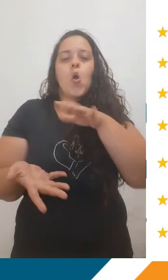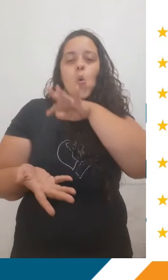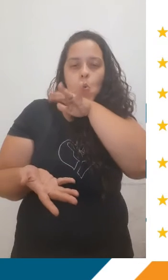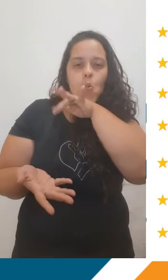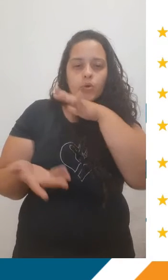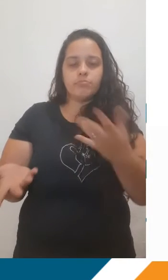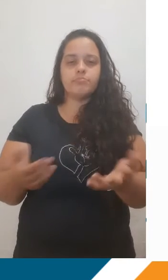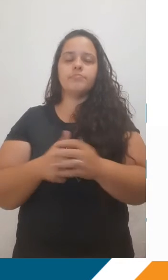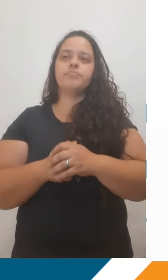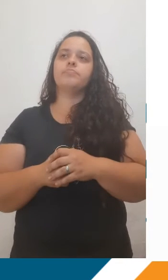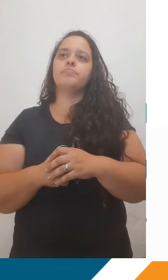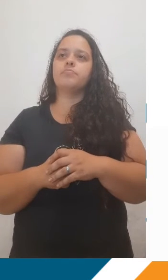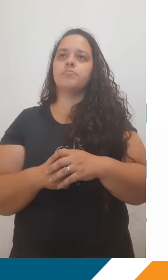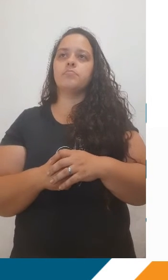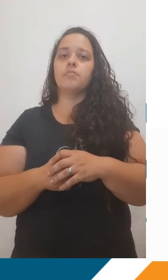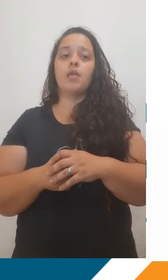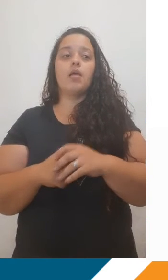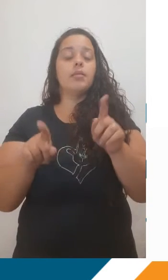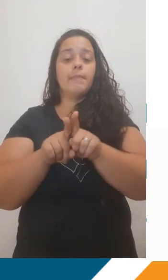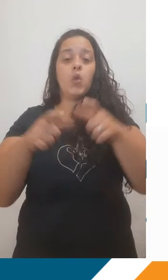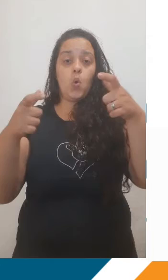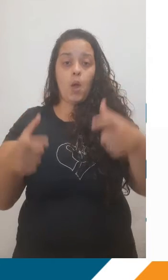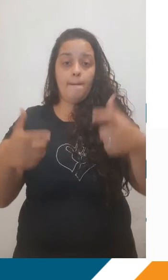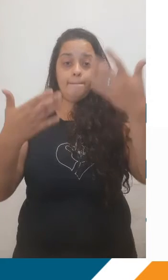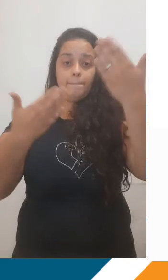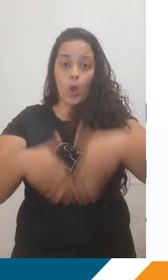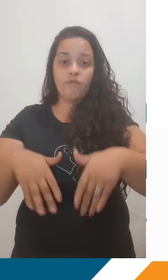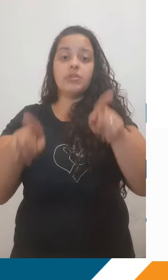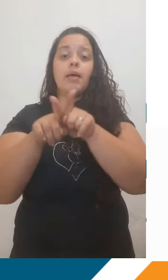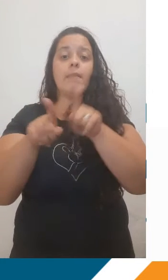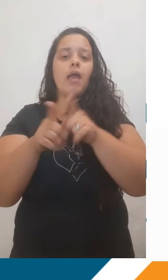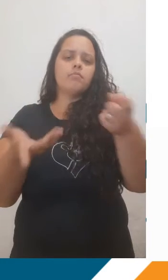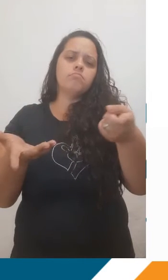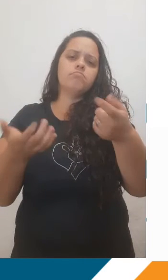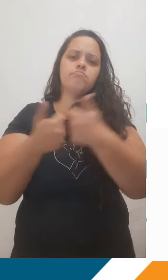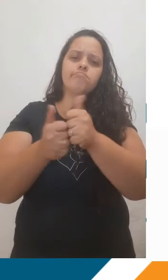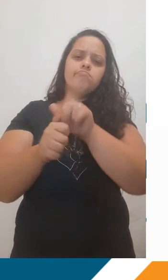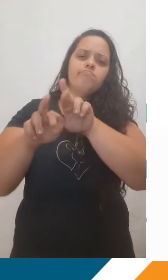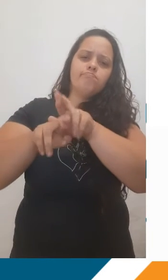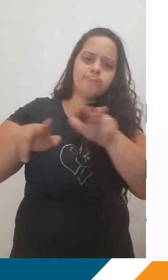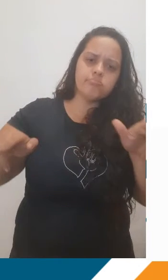frio demais. Bom, local de prova e meio de transporte.